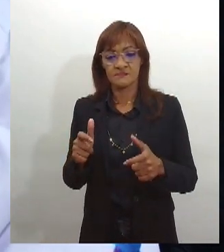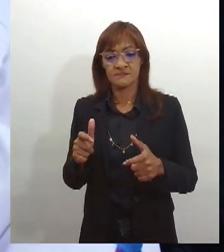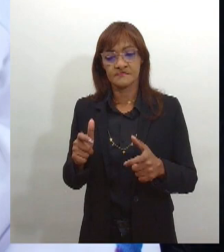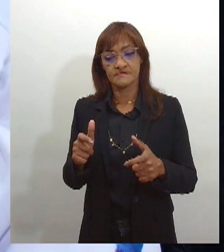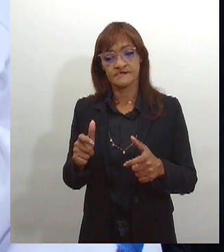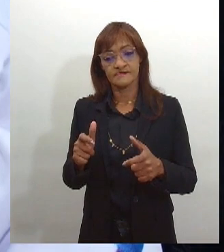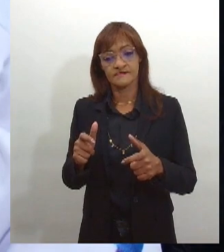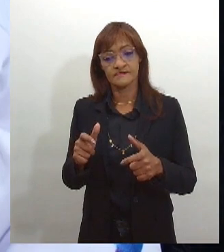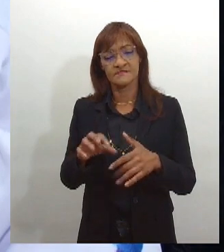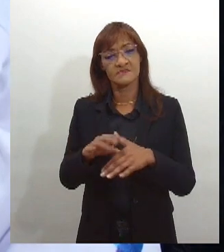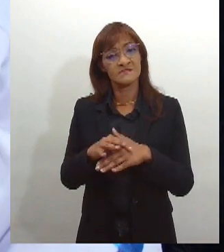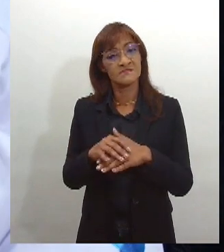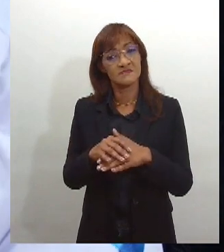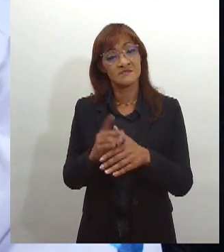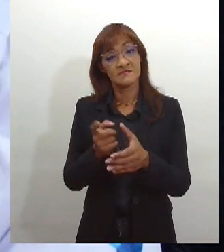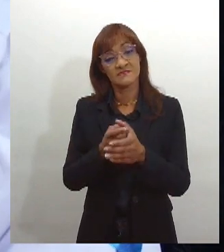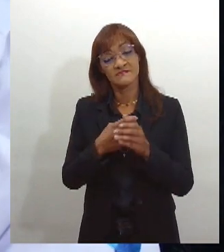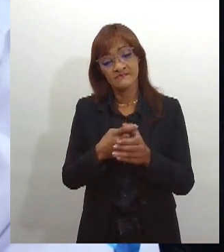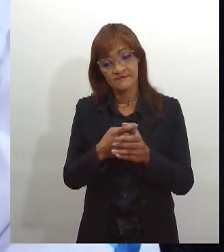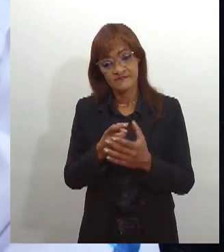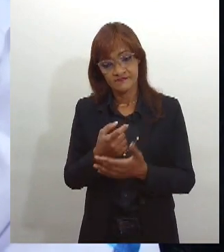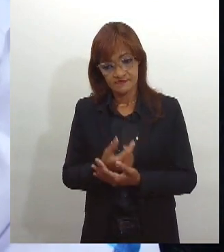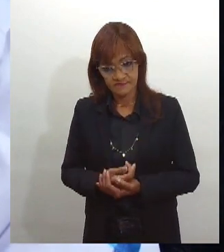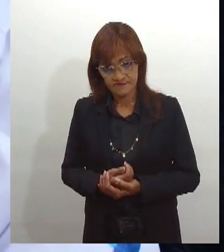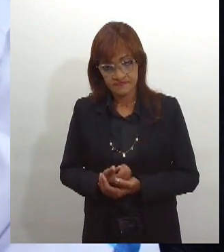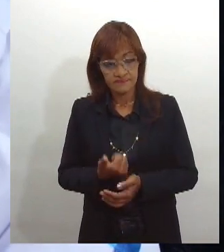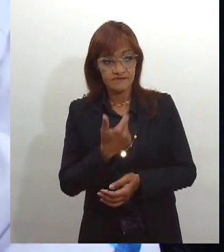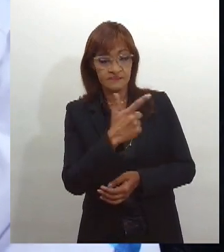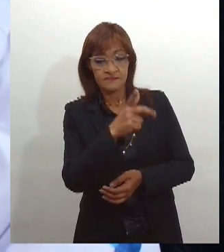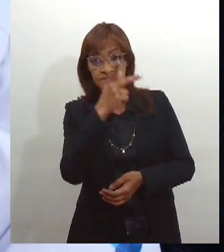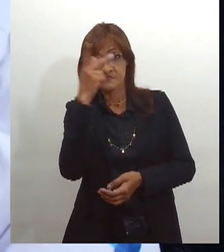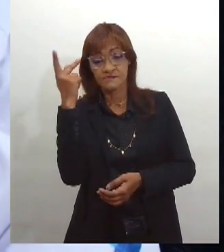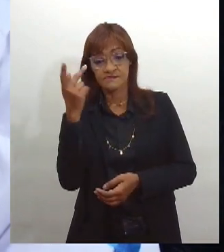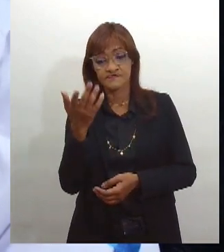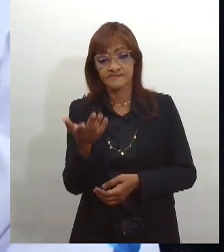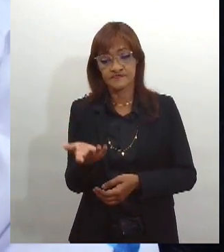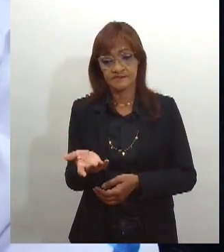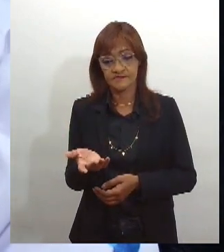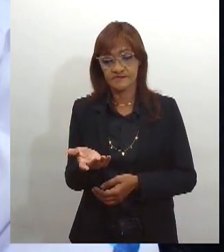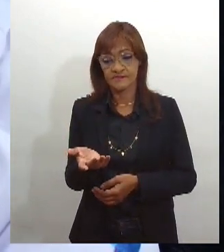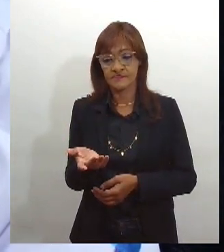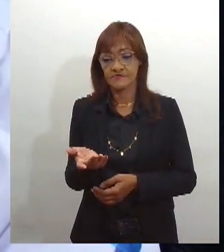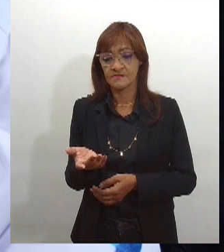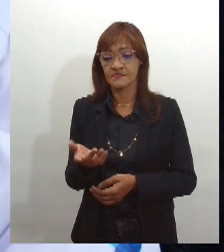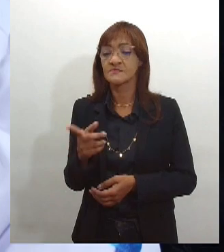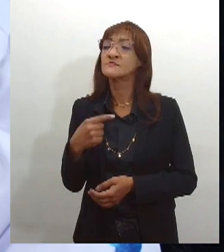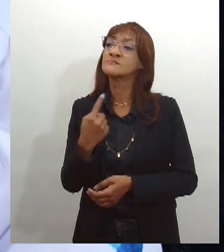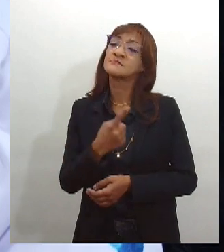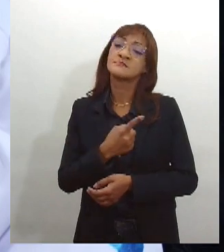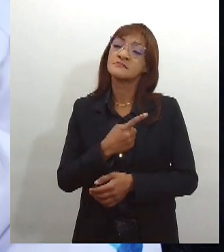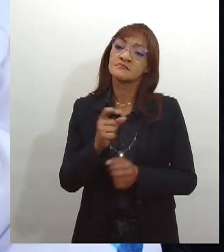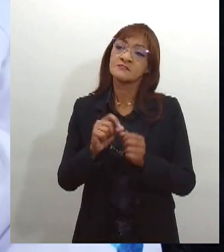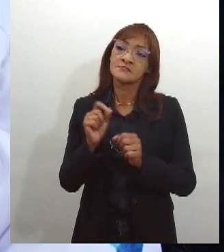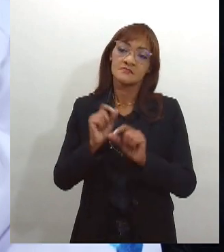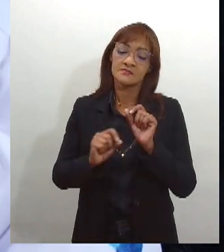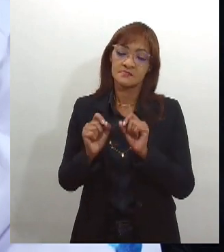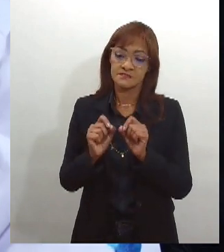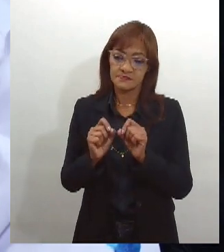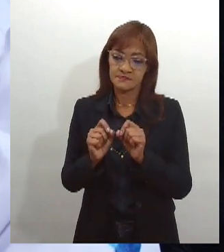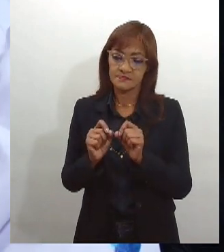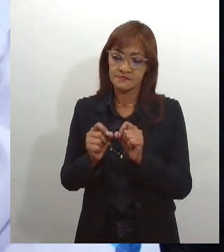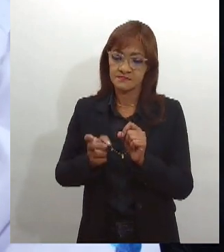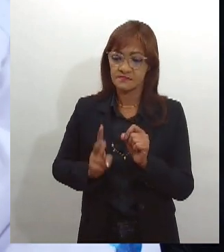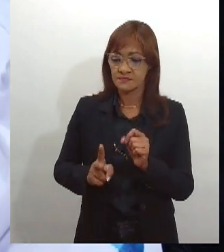incapacidade. Envelhece dependendo de outra pessoa. E o que vai ser de nós se o envelhecimento continuar sendo dessa